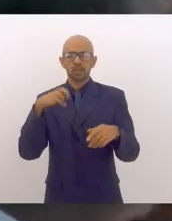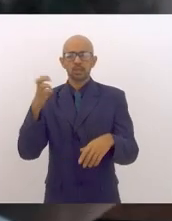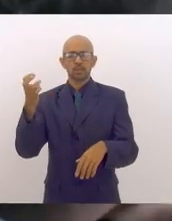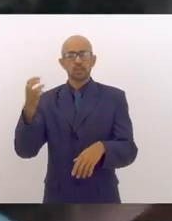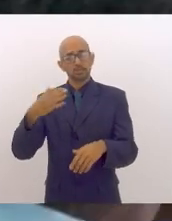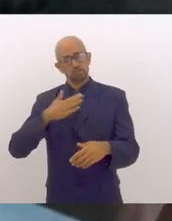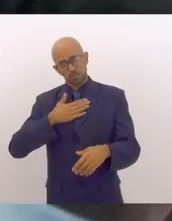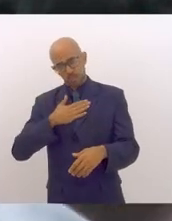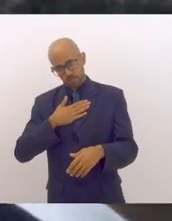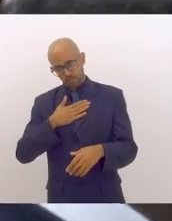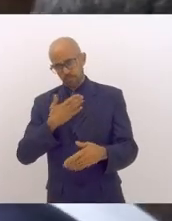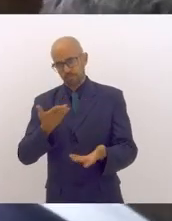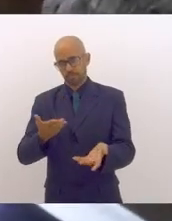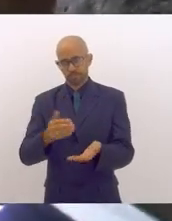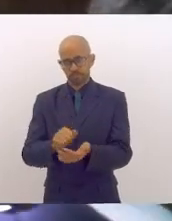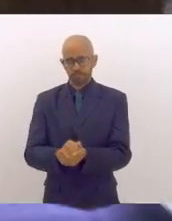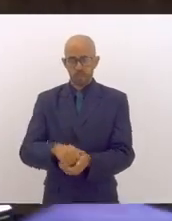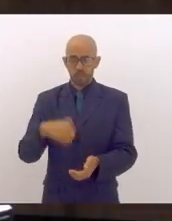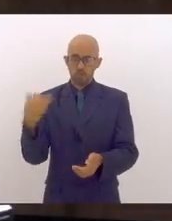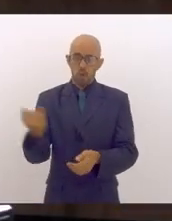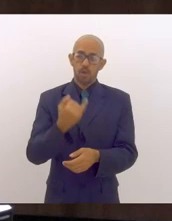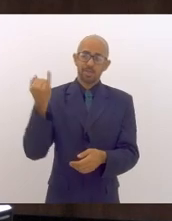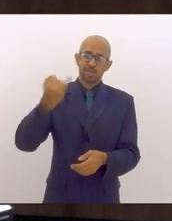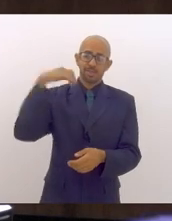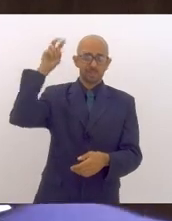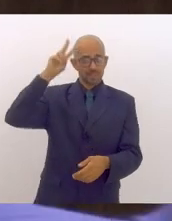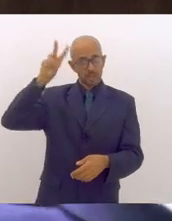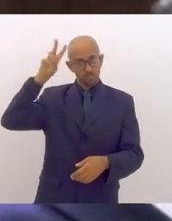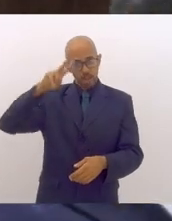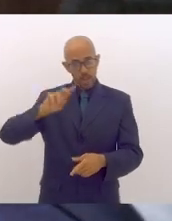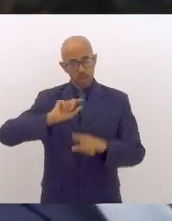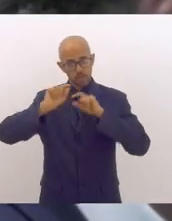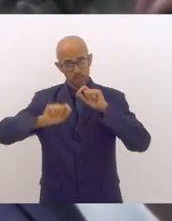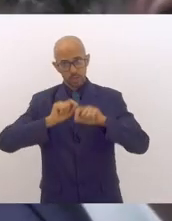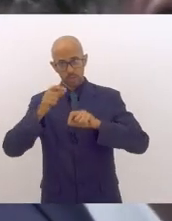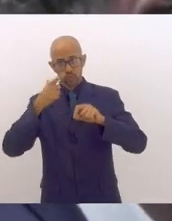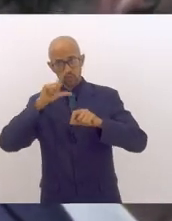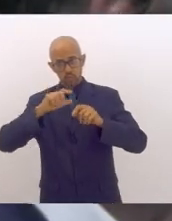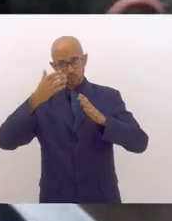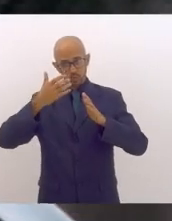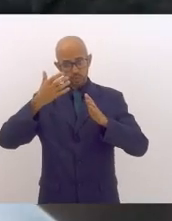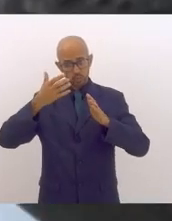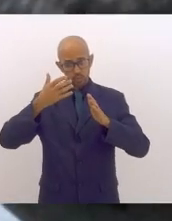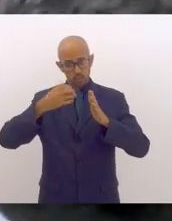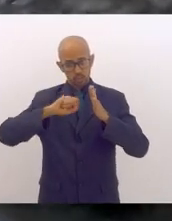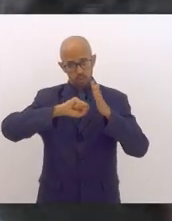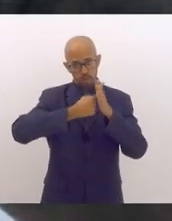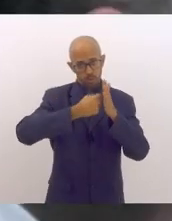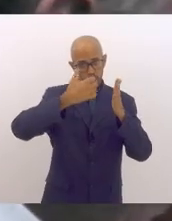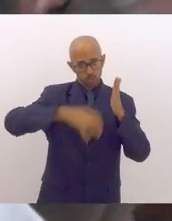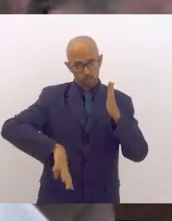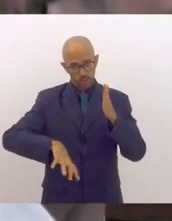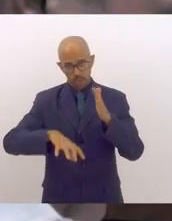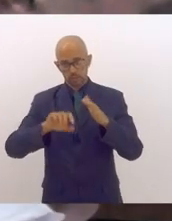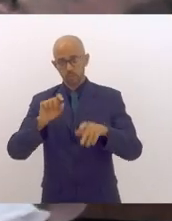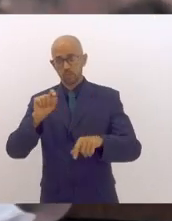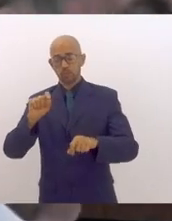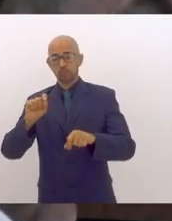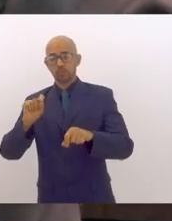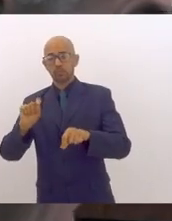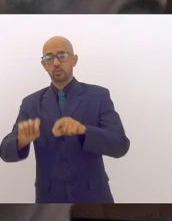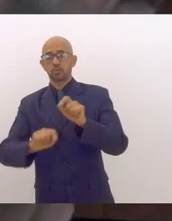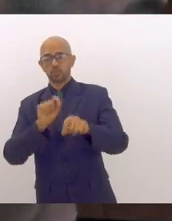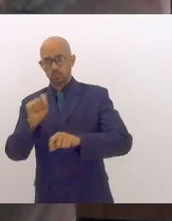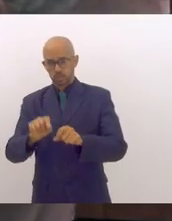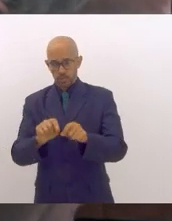autoria. Importante lembrar que aqui nós conseguimos também derrubar o veto que o governador apresentou